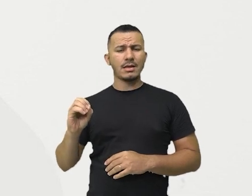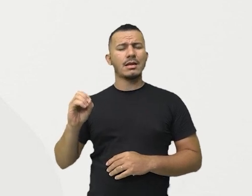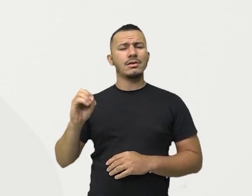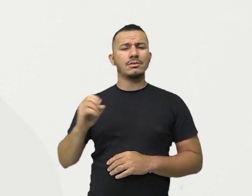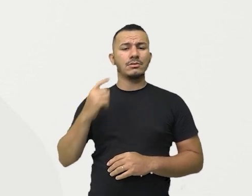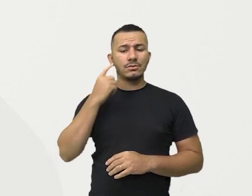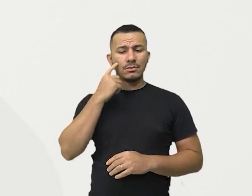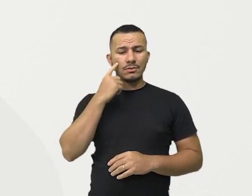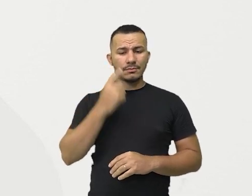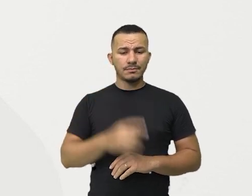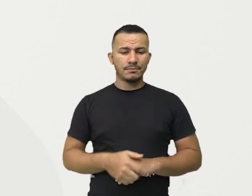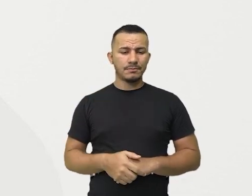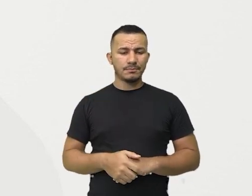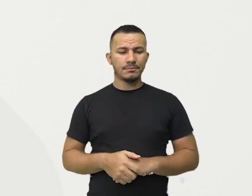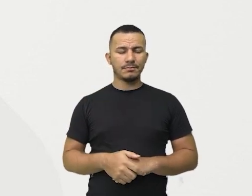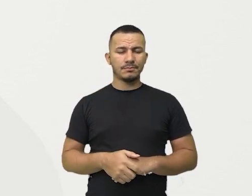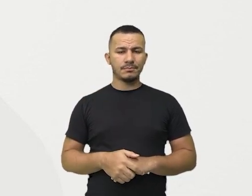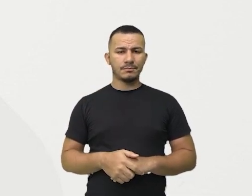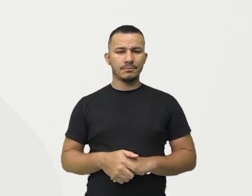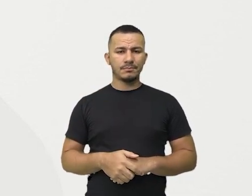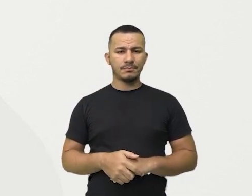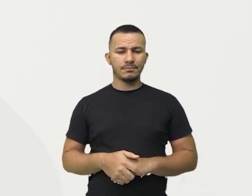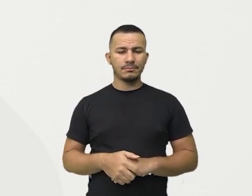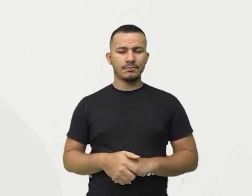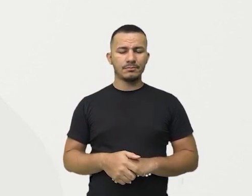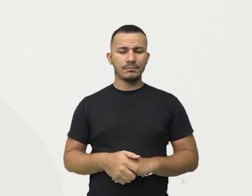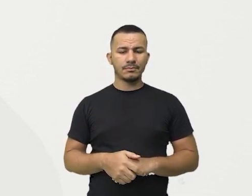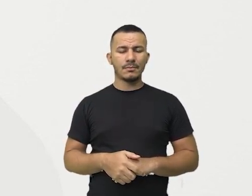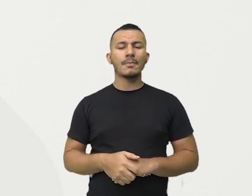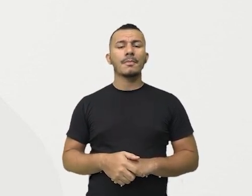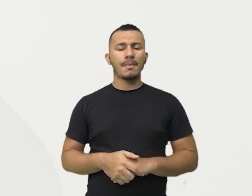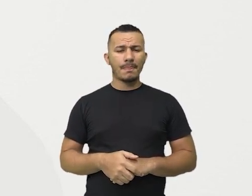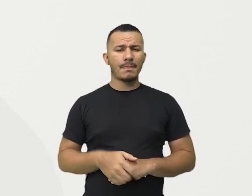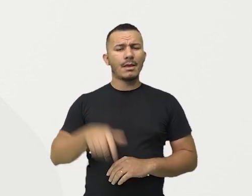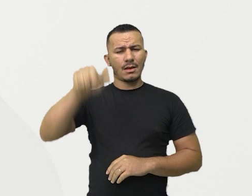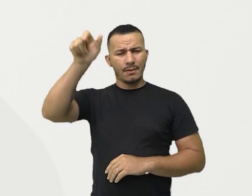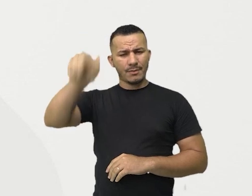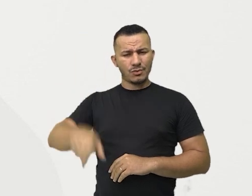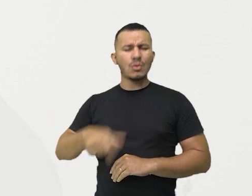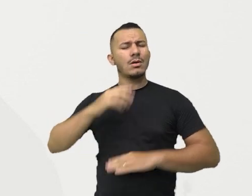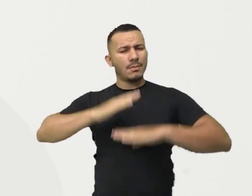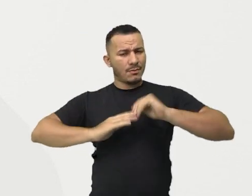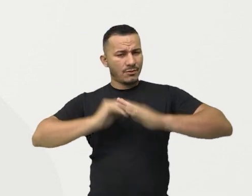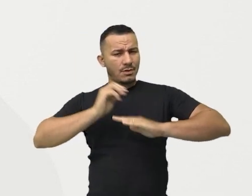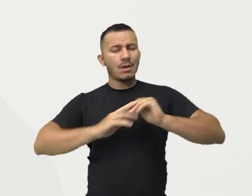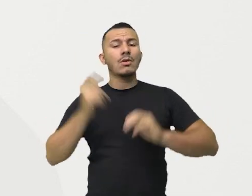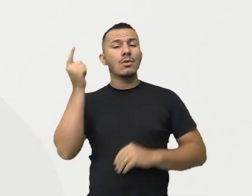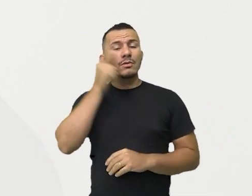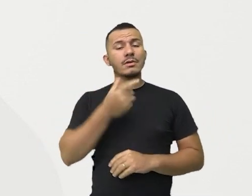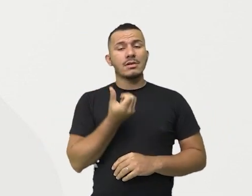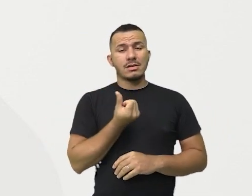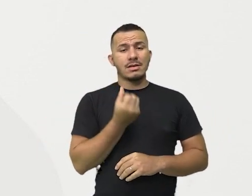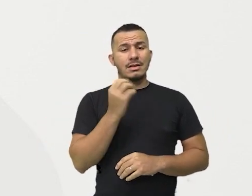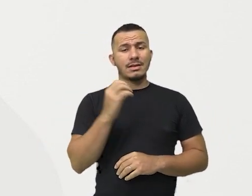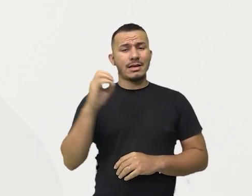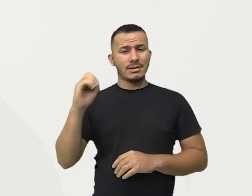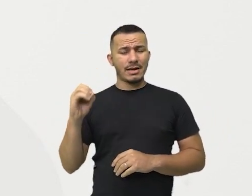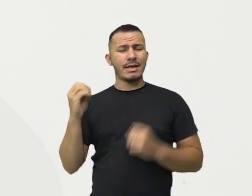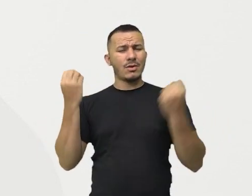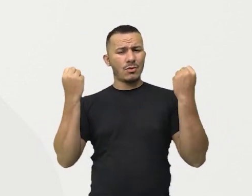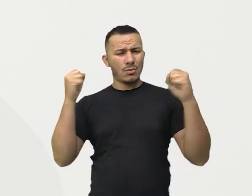Deixa eu pegar o sinal, o nosso vermelhinho aqui. Um atleta fez 600 repetições de exercícios em uma